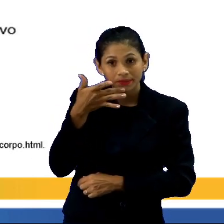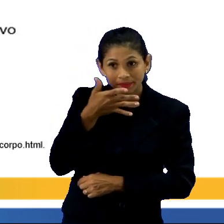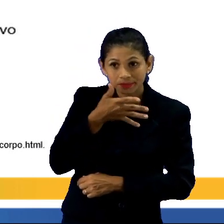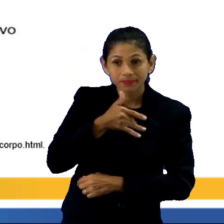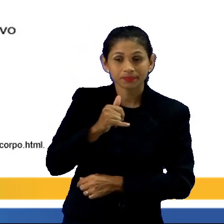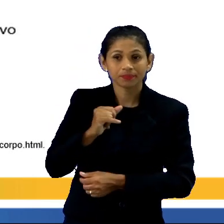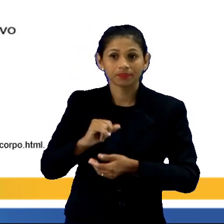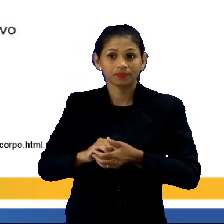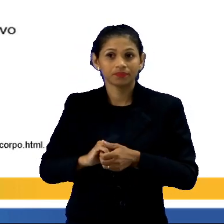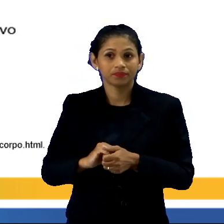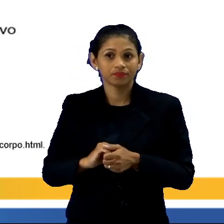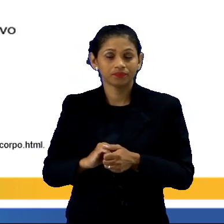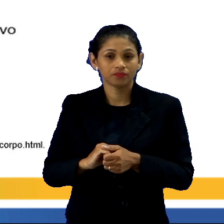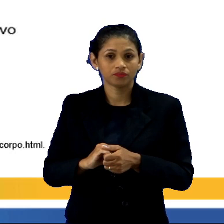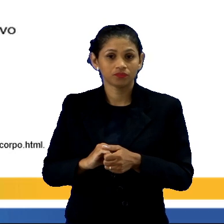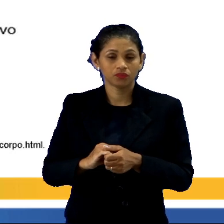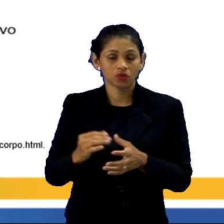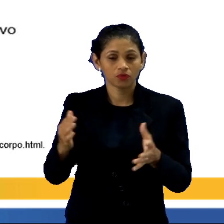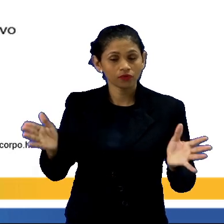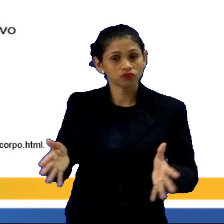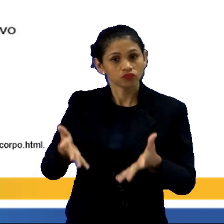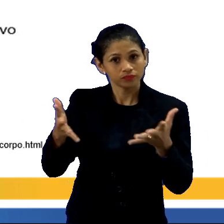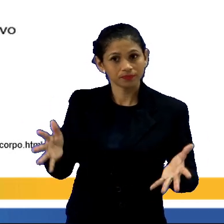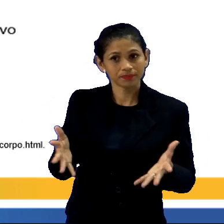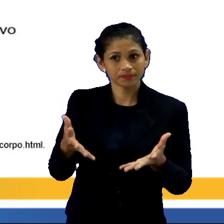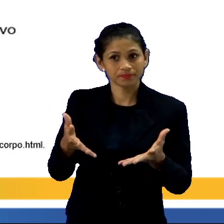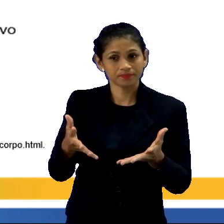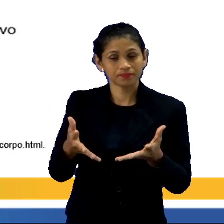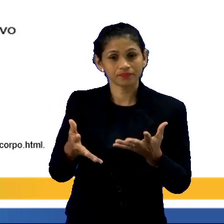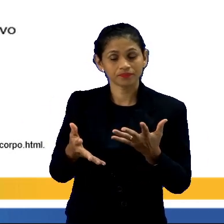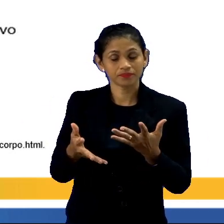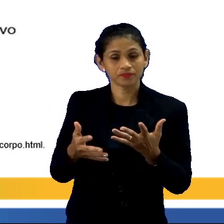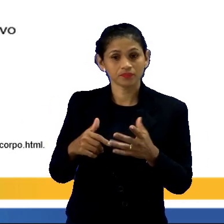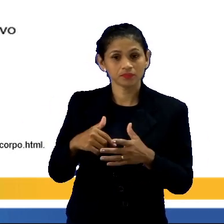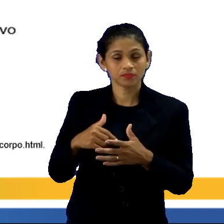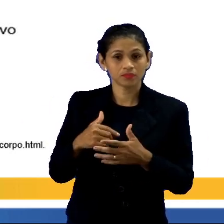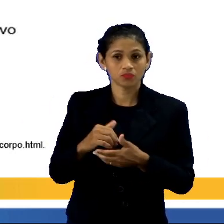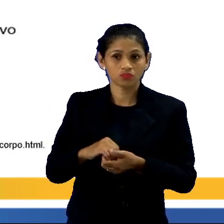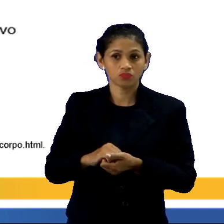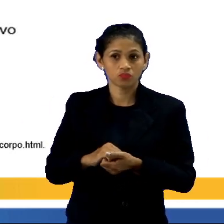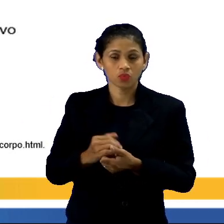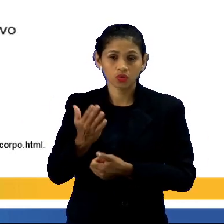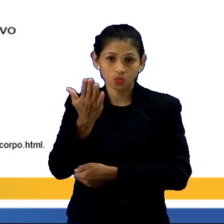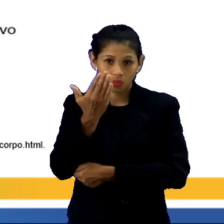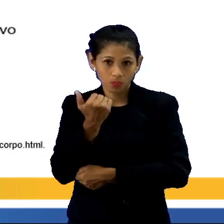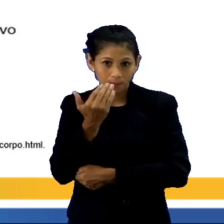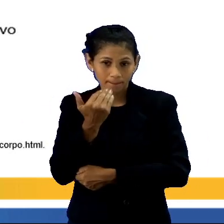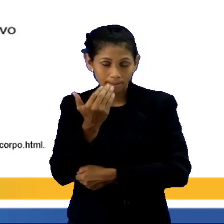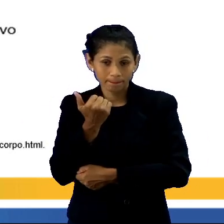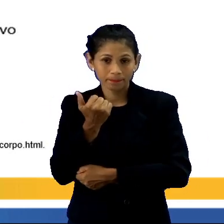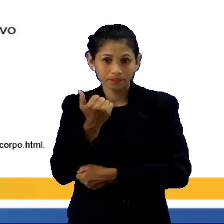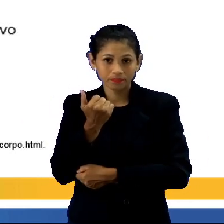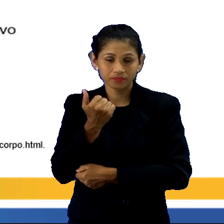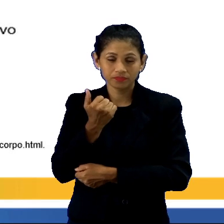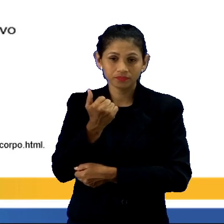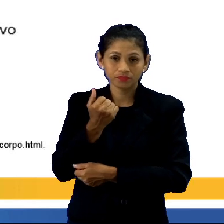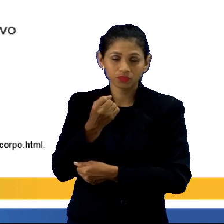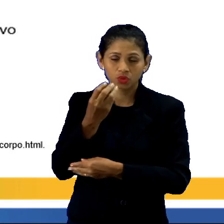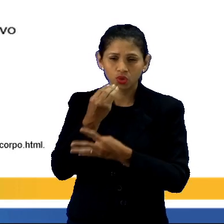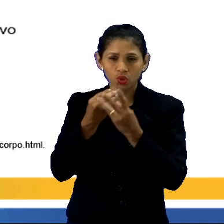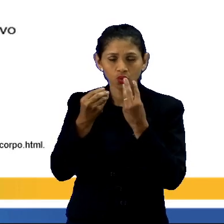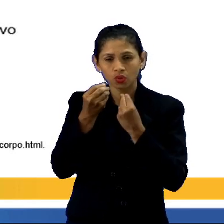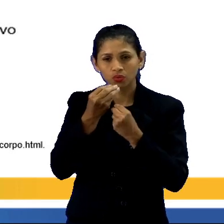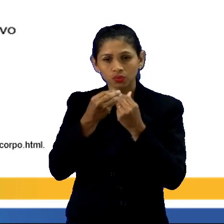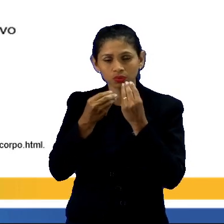botões gustatórios que vão ser estimulados a cada vez que recebem partículas de alimento e aí, à medida que vai sendo dissolvido